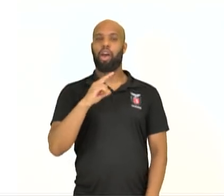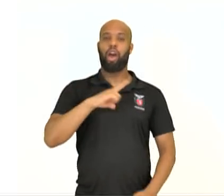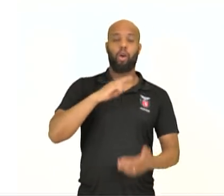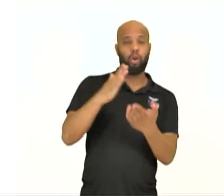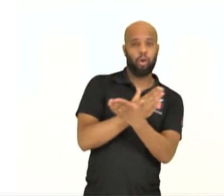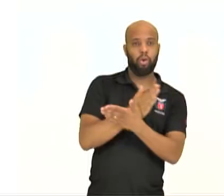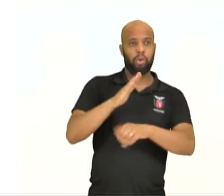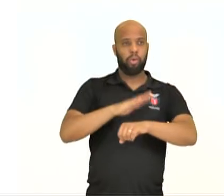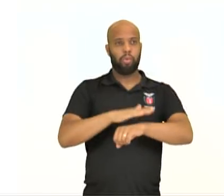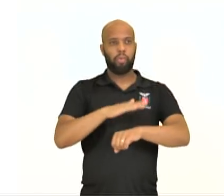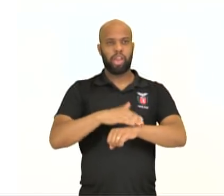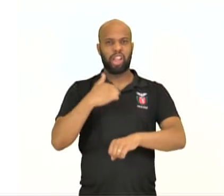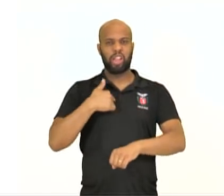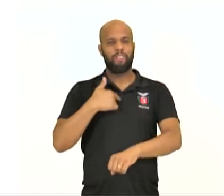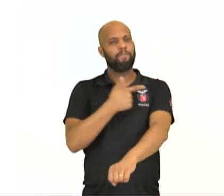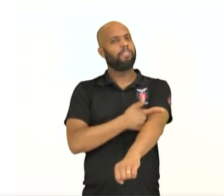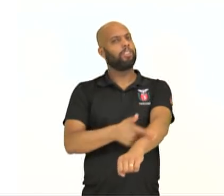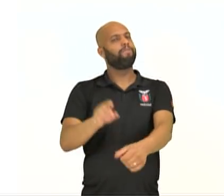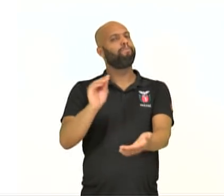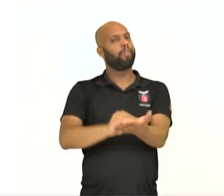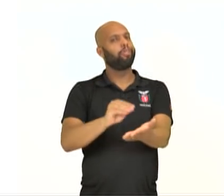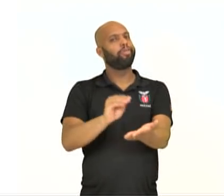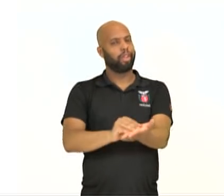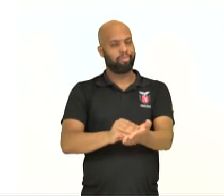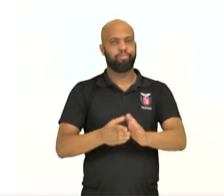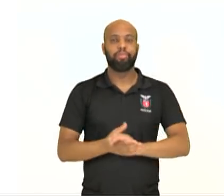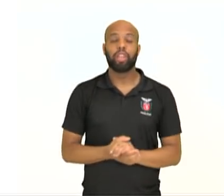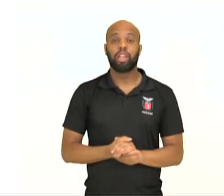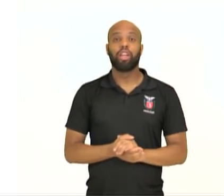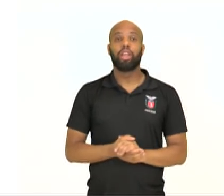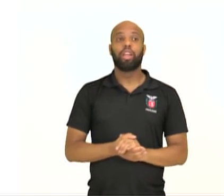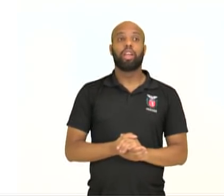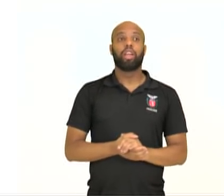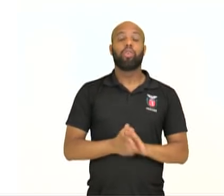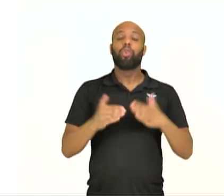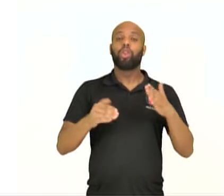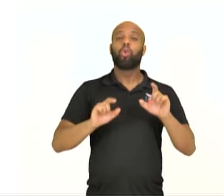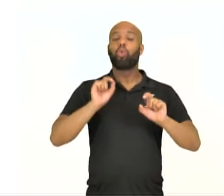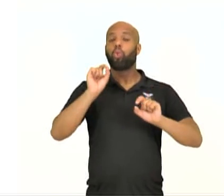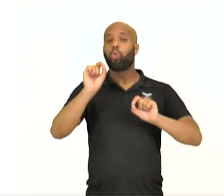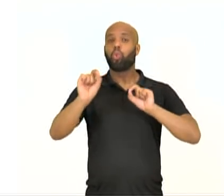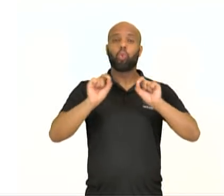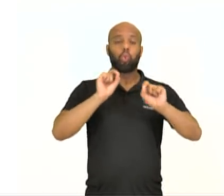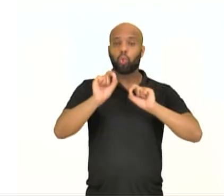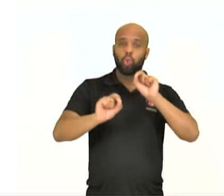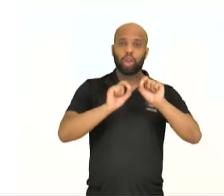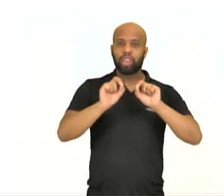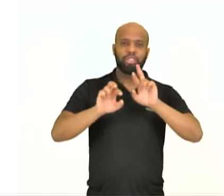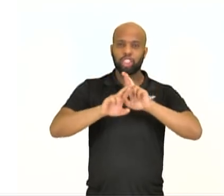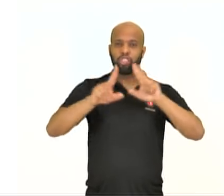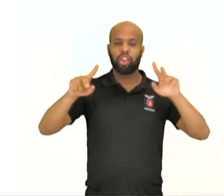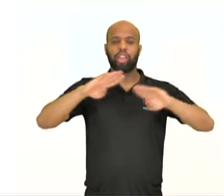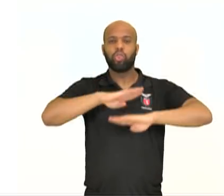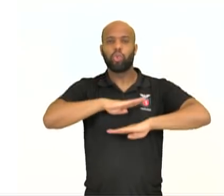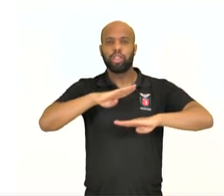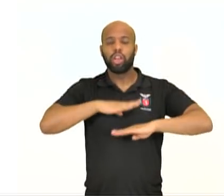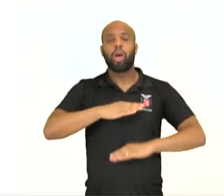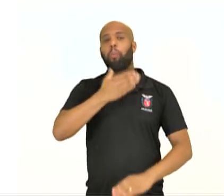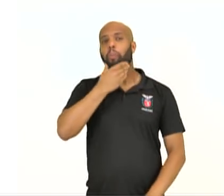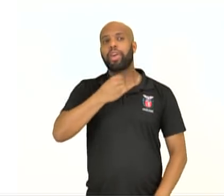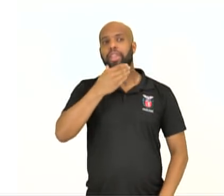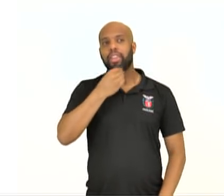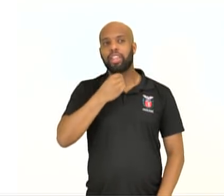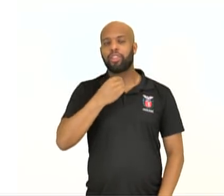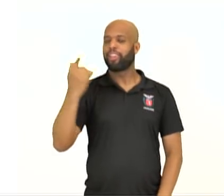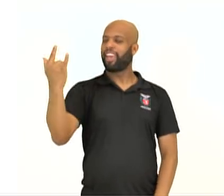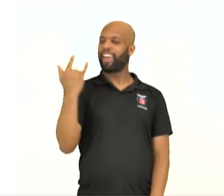vezes sou o moleque malcriado. Em que prováveis e diferentes situações o garoto é o